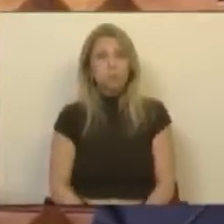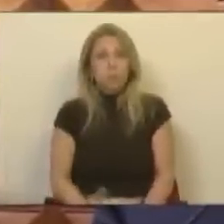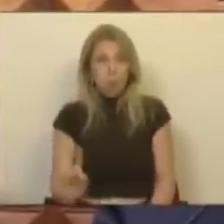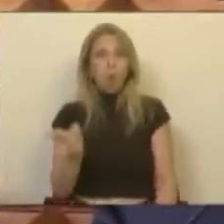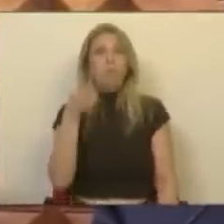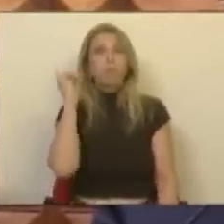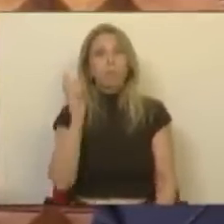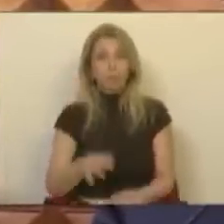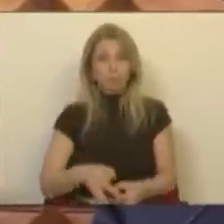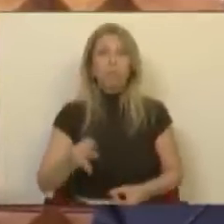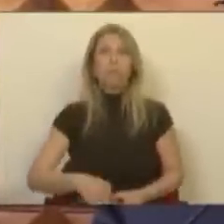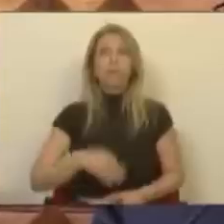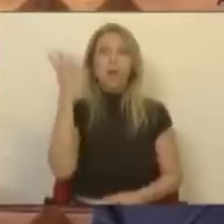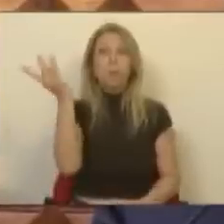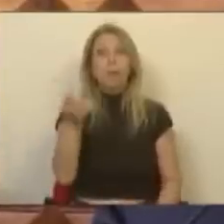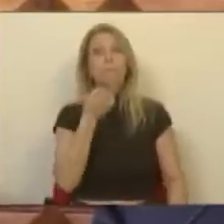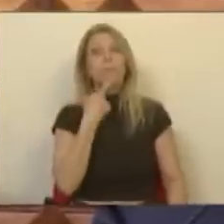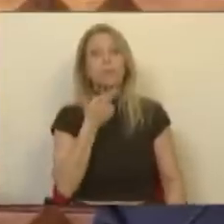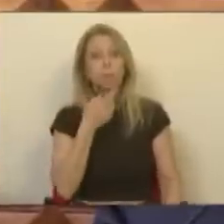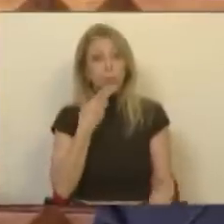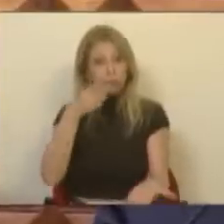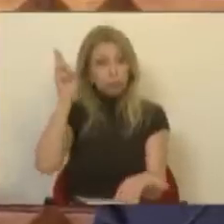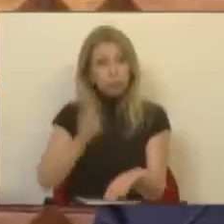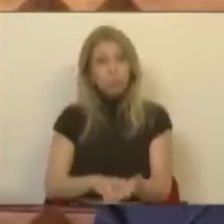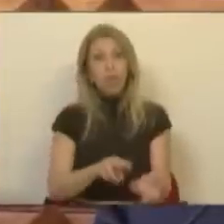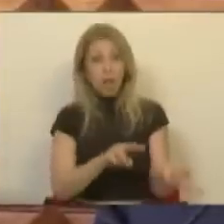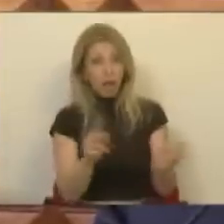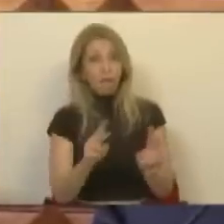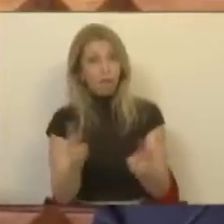percebido que as verdadeiras reformas